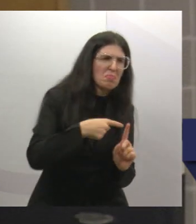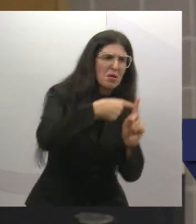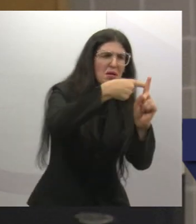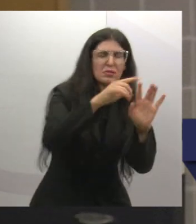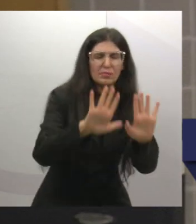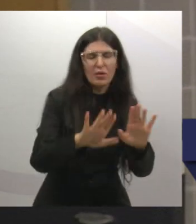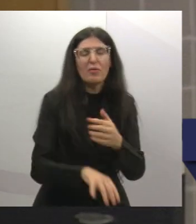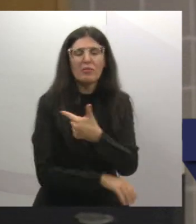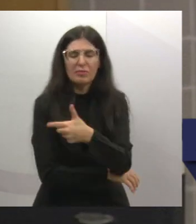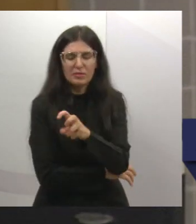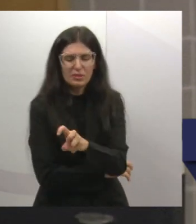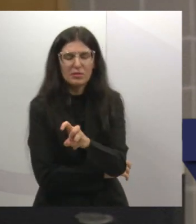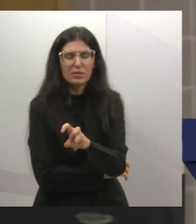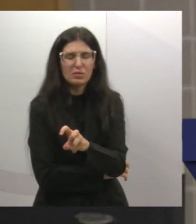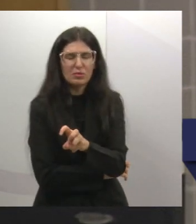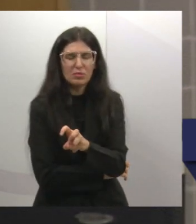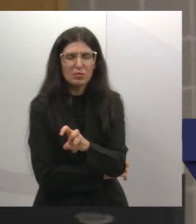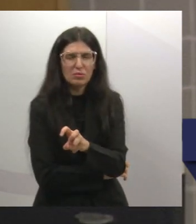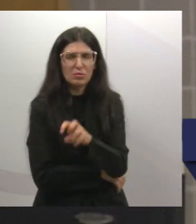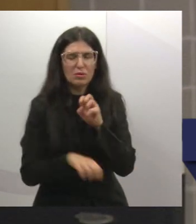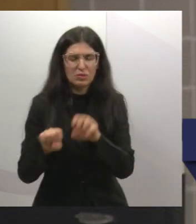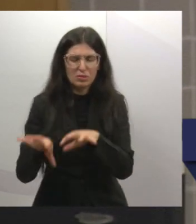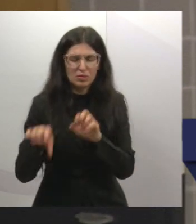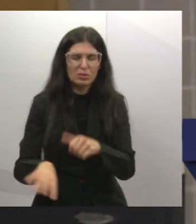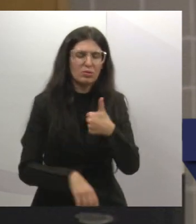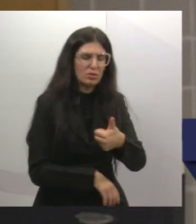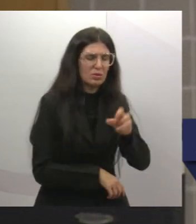e 15 para a saúde. Respondi?